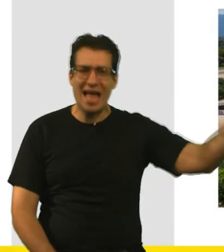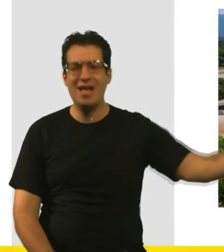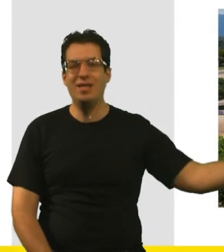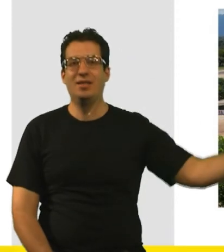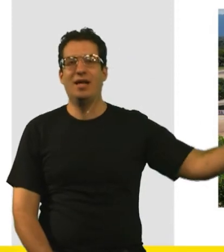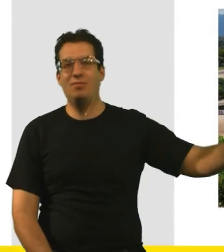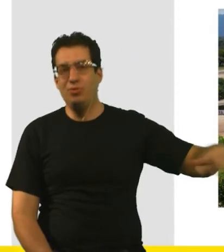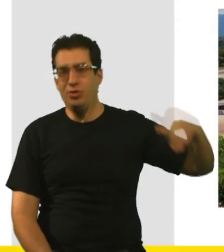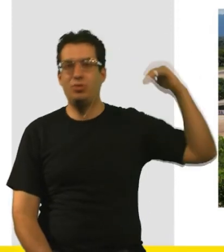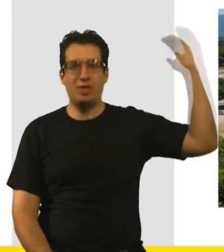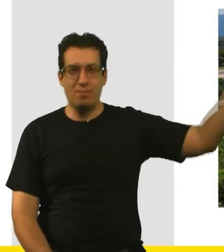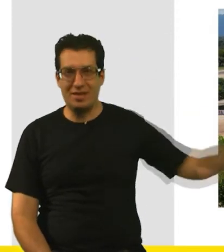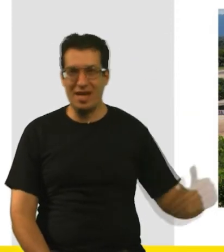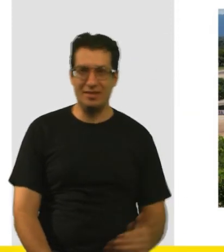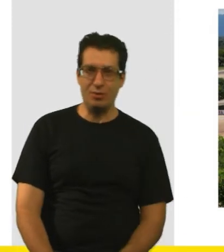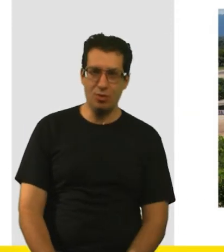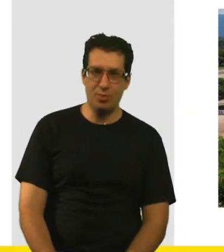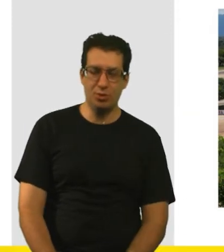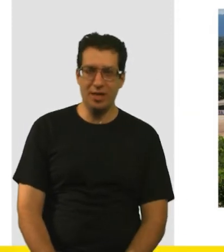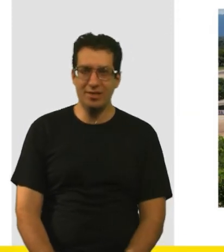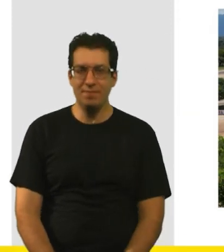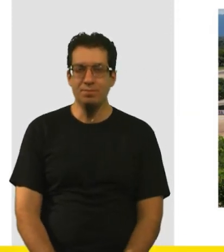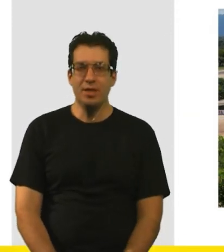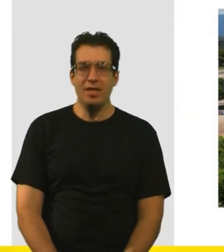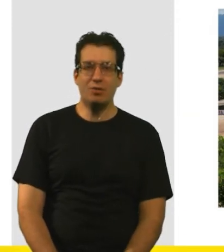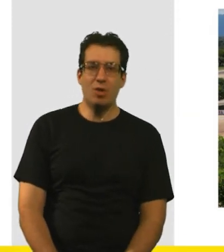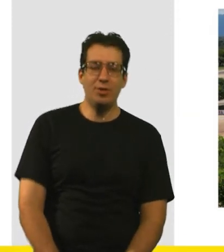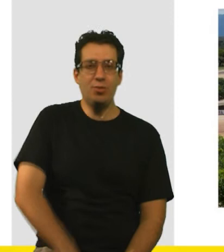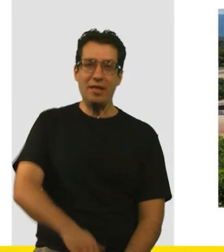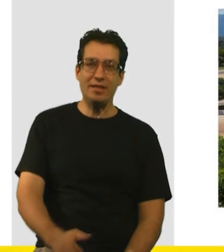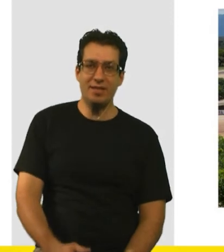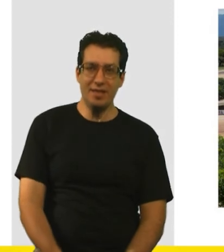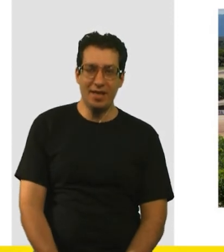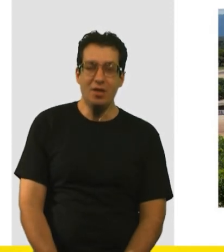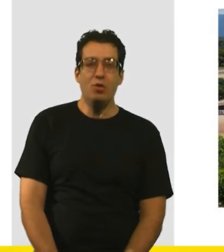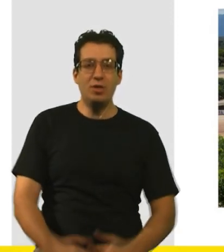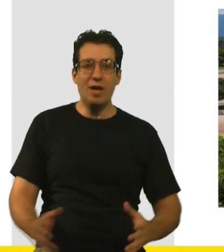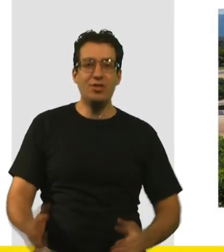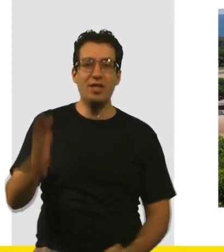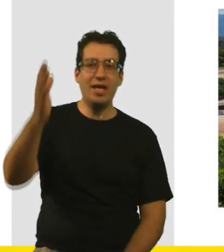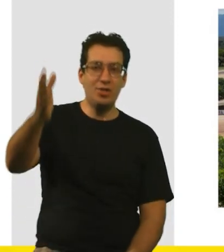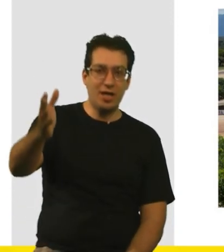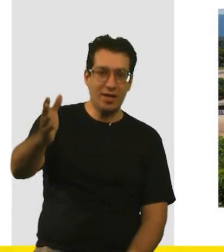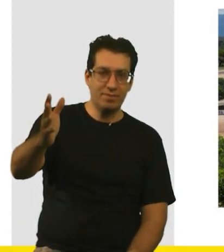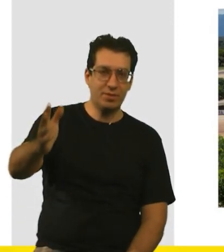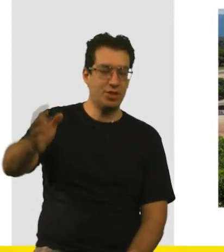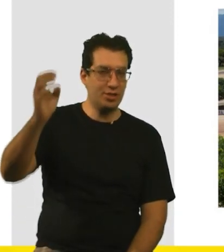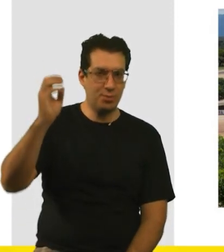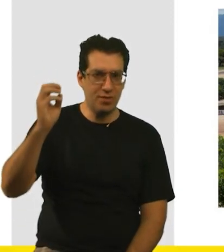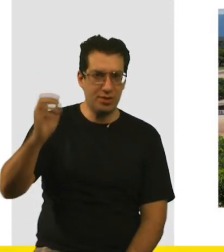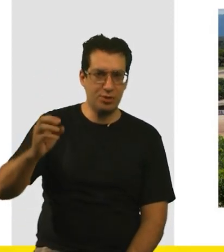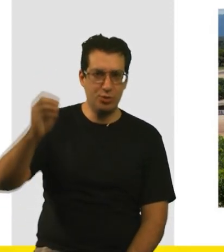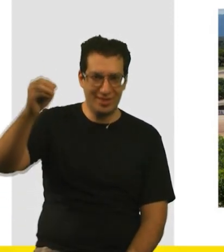foi lá há muito tempo atrás da coroa portuguesa e atualmente não pertence a ninguém. O que não é de ninguém é de quem?